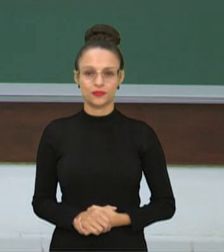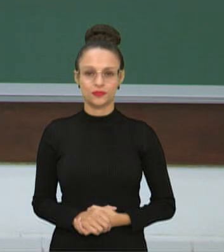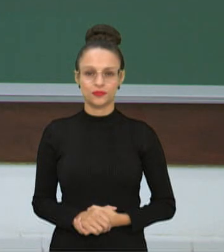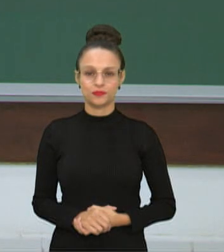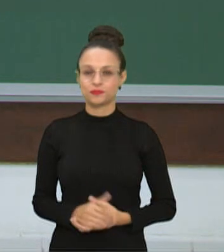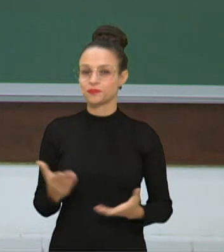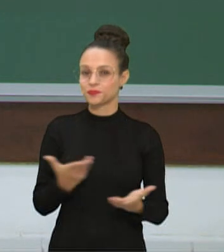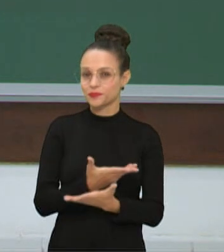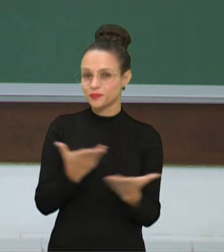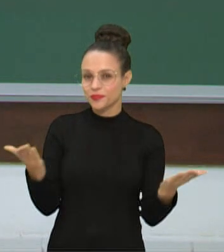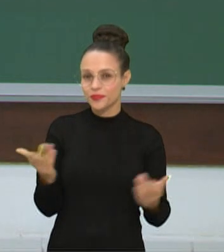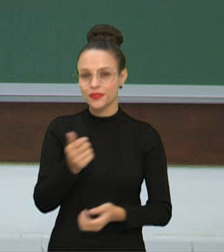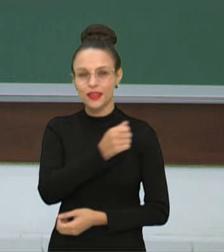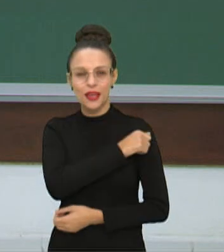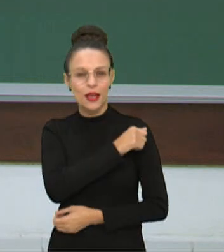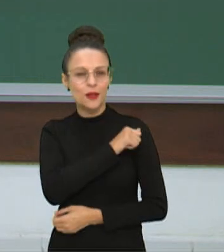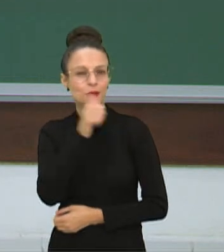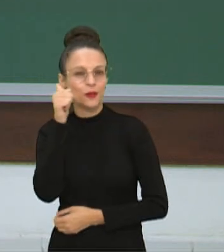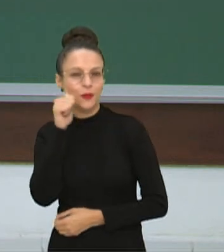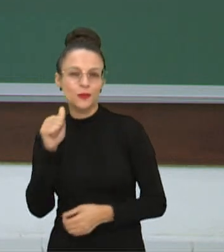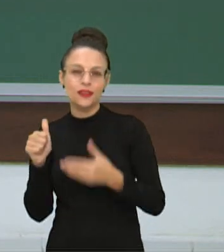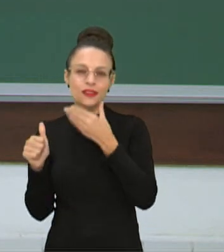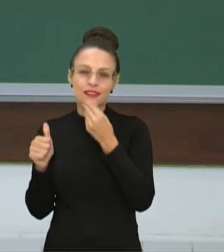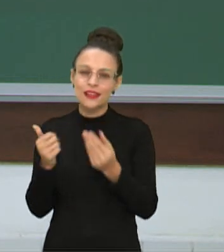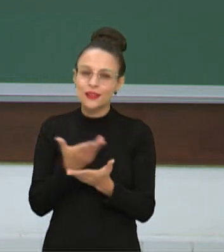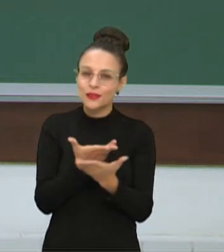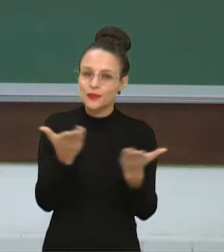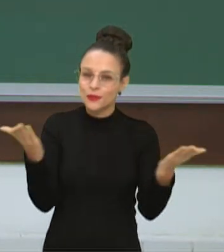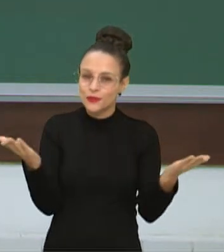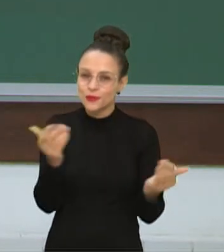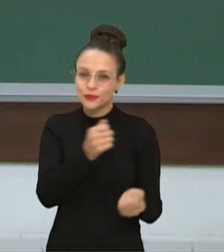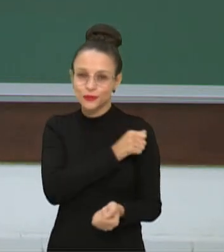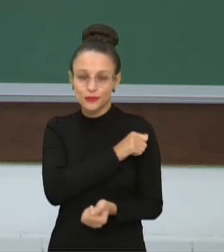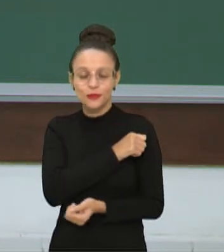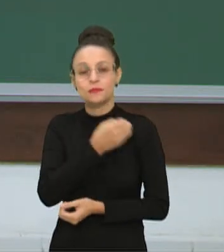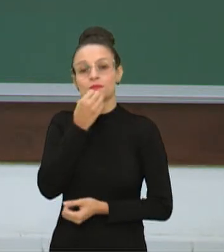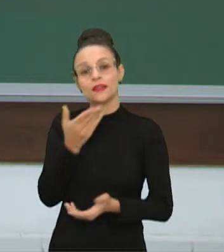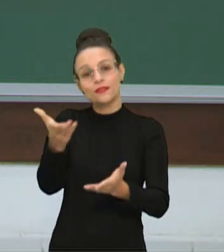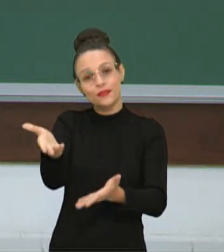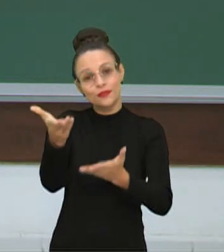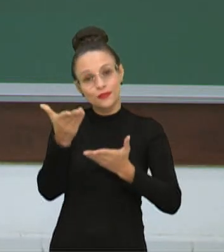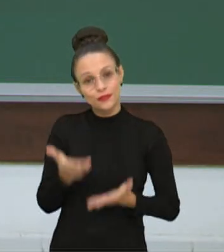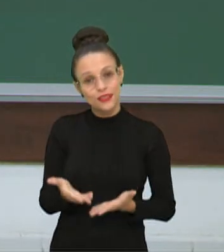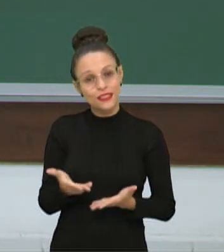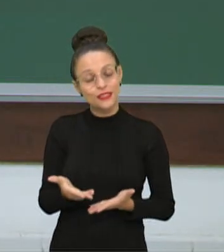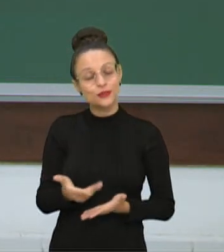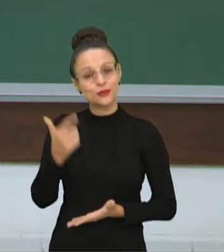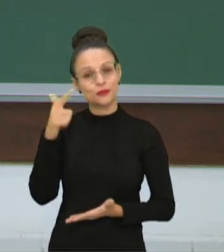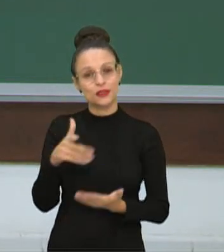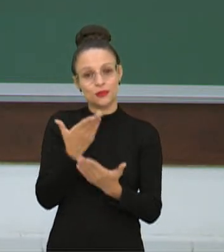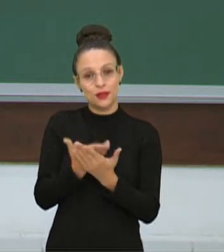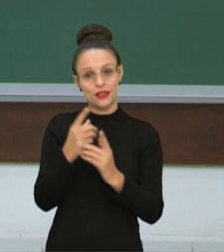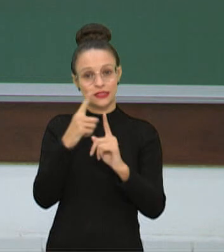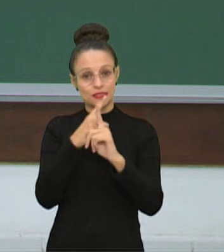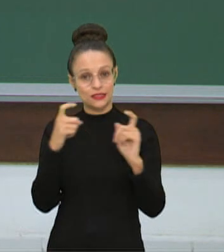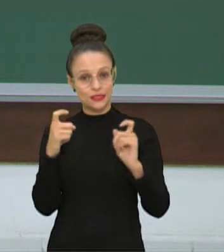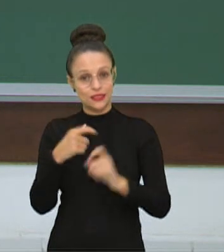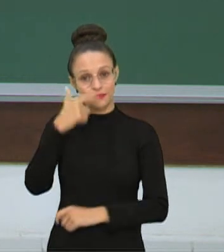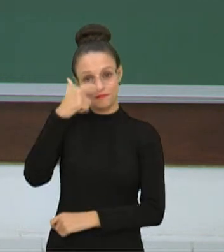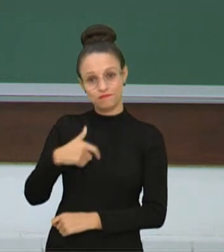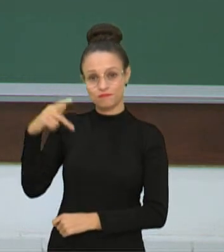E aí, alunos e alunas, sejam bem-vindos a mais uma aula de ciências comigo, né, professora Larissa.